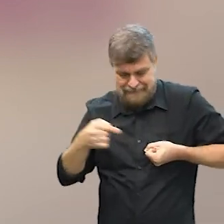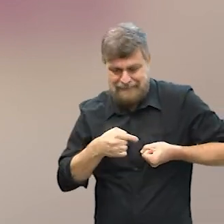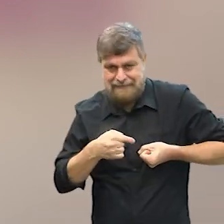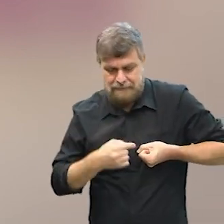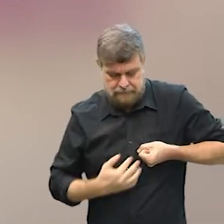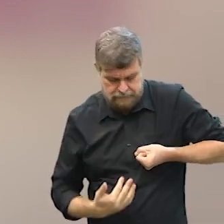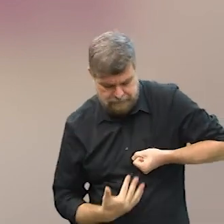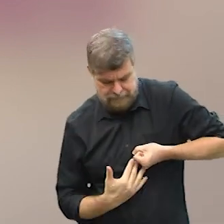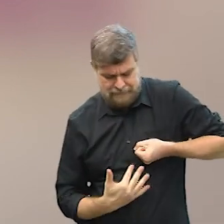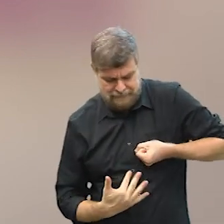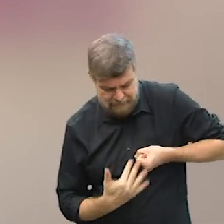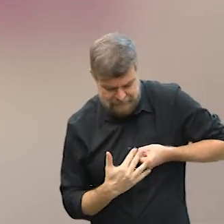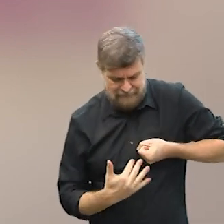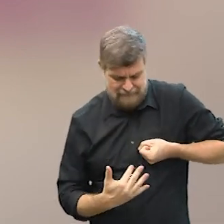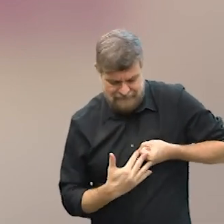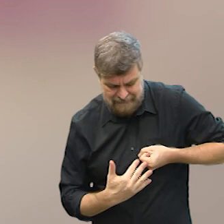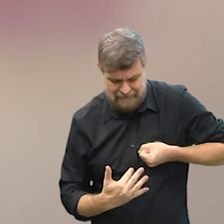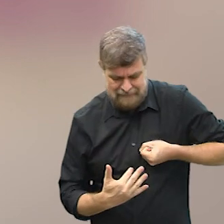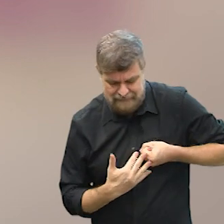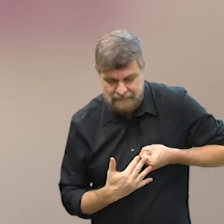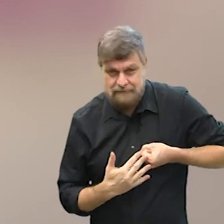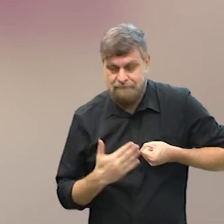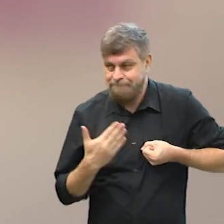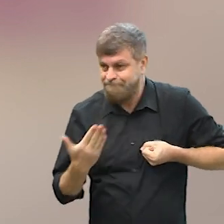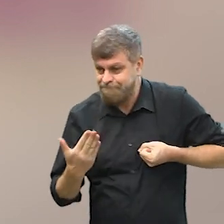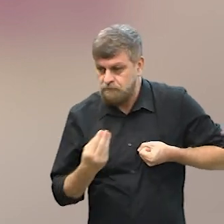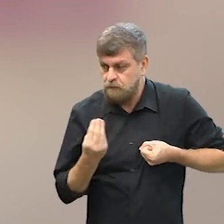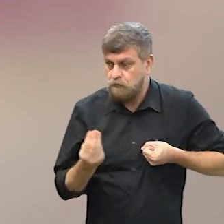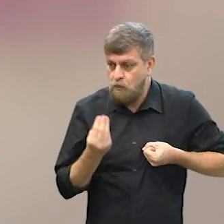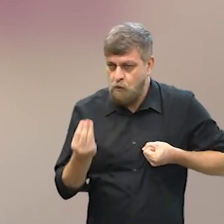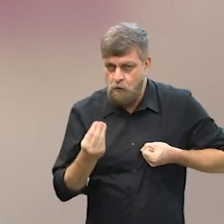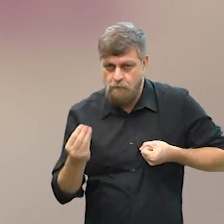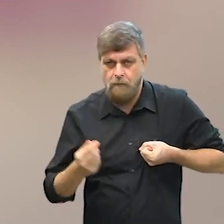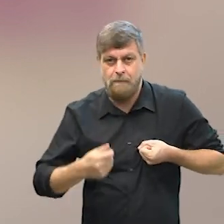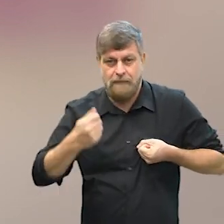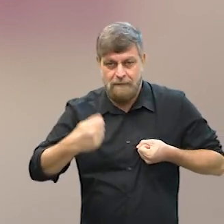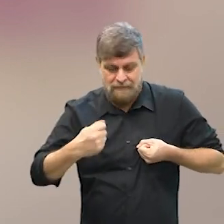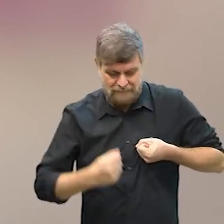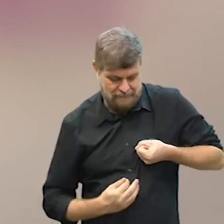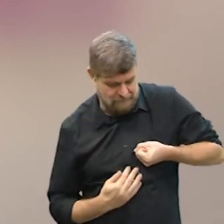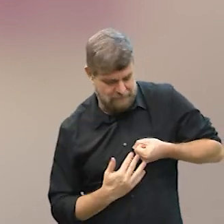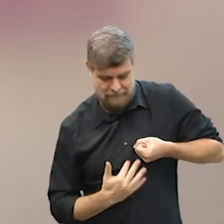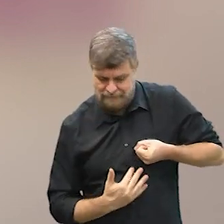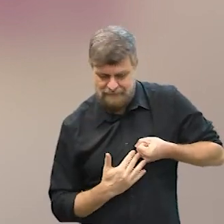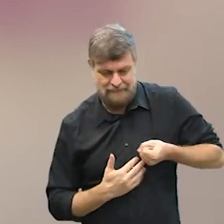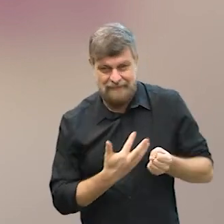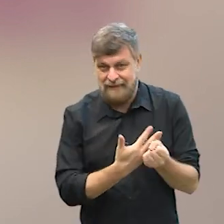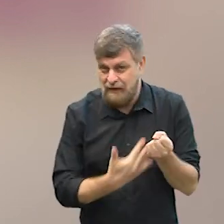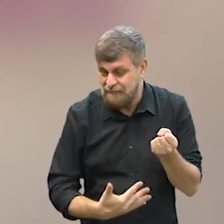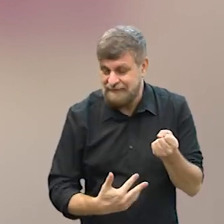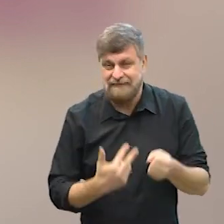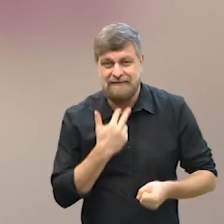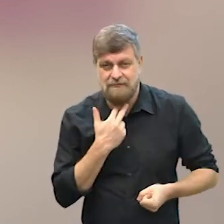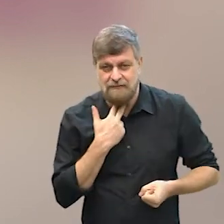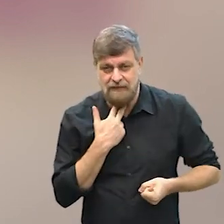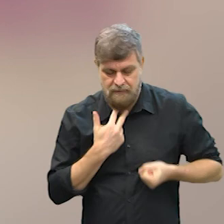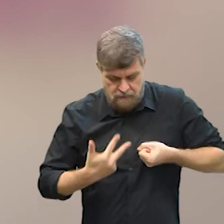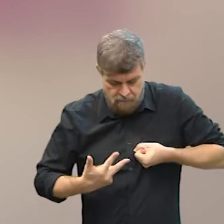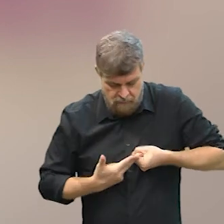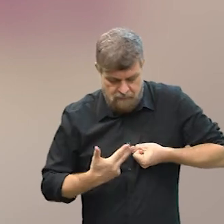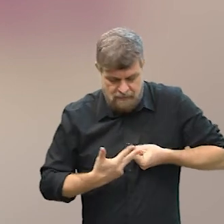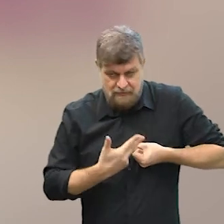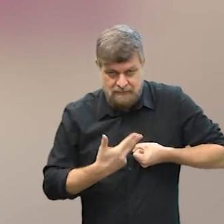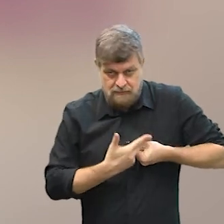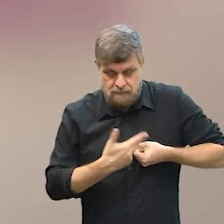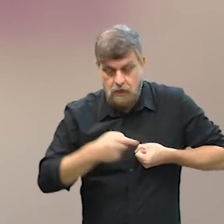coágulos dentro do pulmão de grande quantidade, em grande volume, restringindo a circulação pulmonar, existe uma